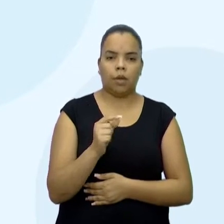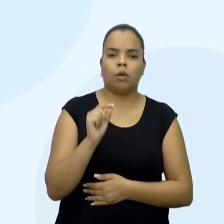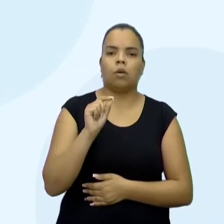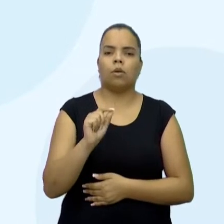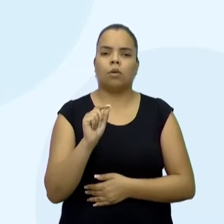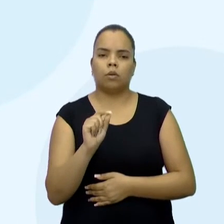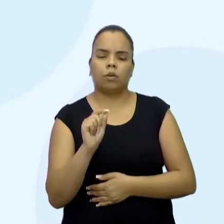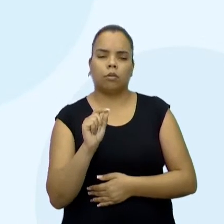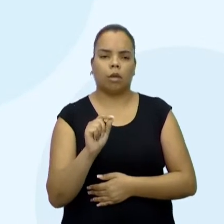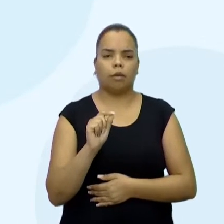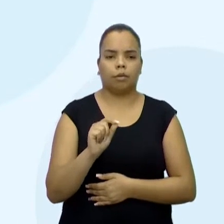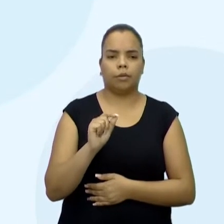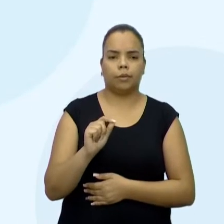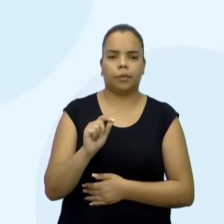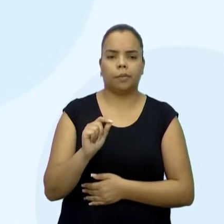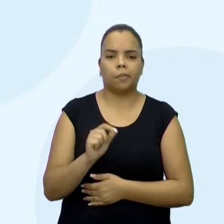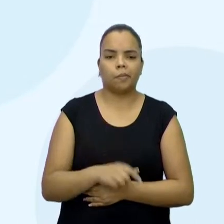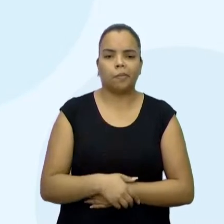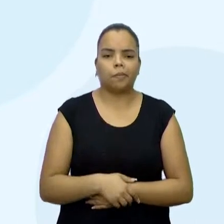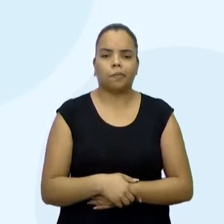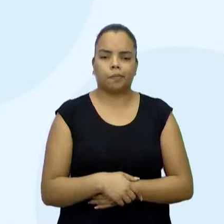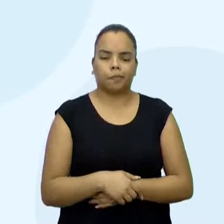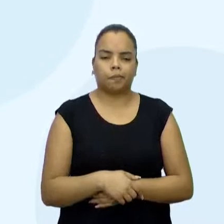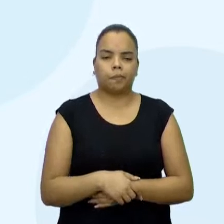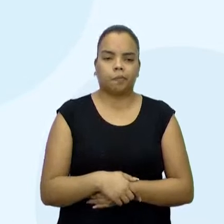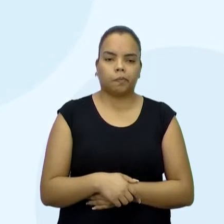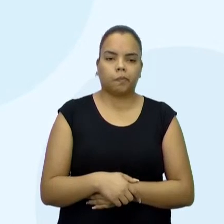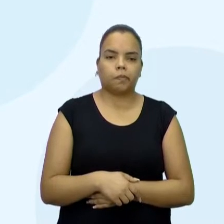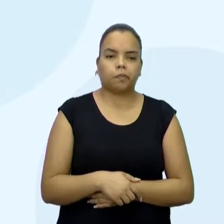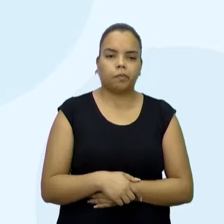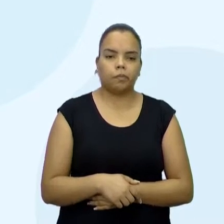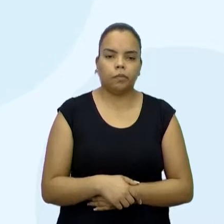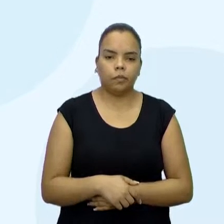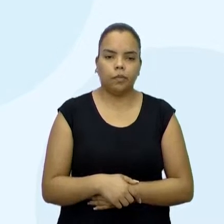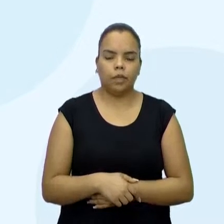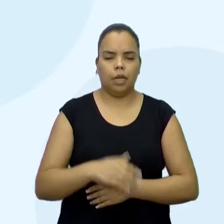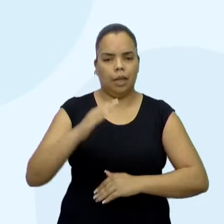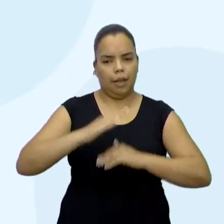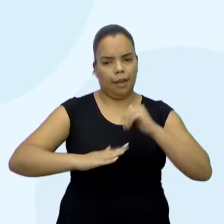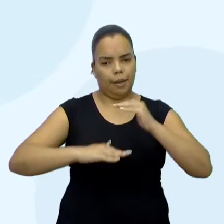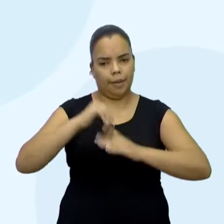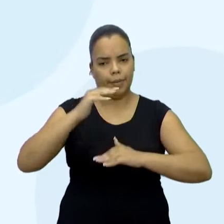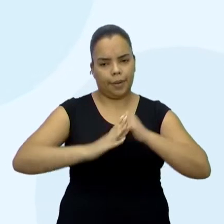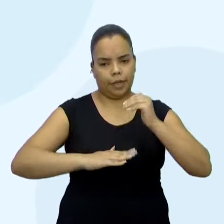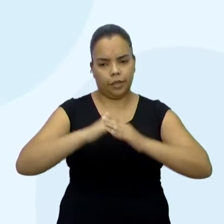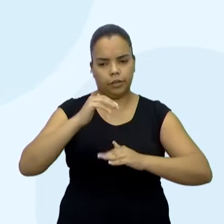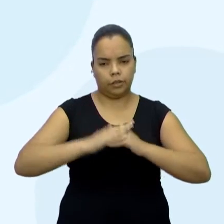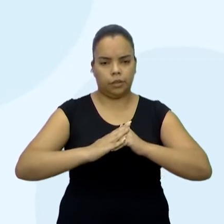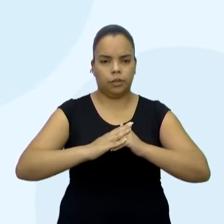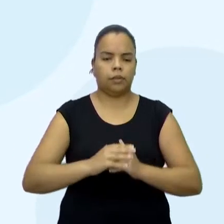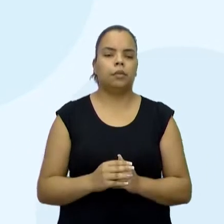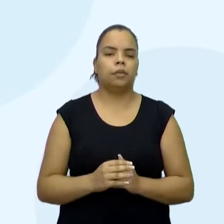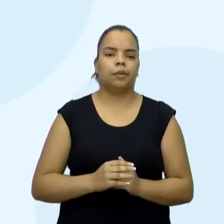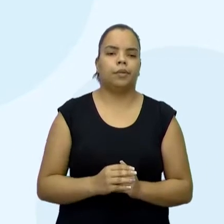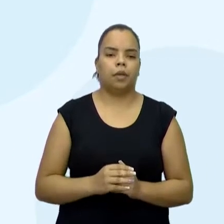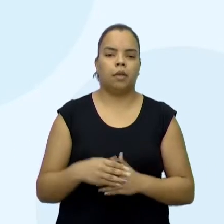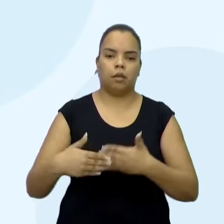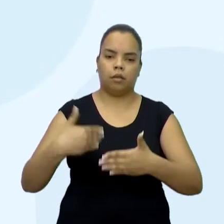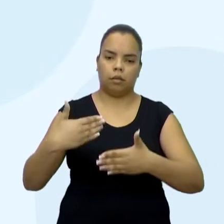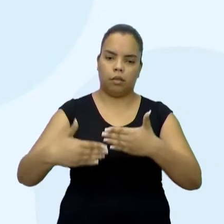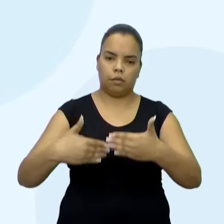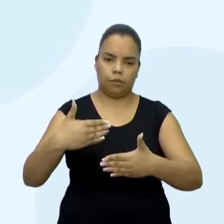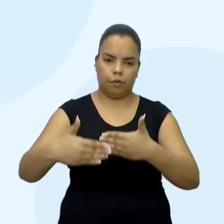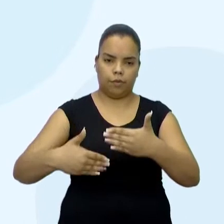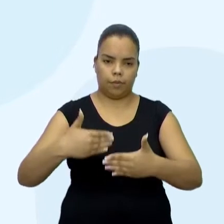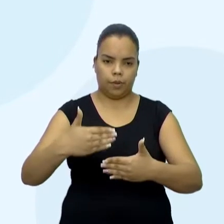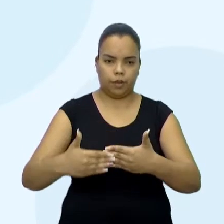trouxe aqui foi sempre quando falamos das partes práticas. Então eu trouxe o desenvolvimento